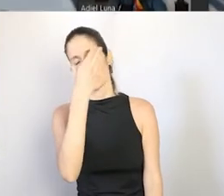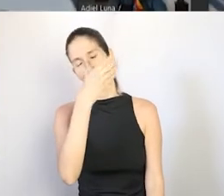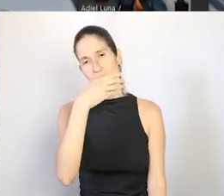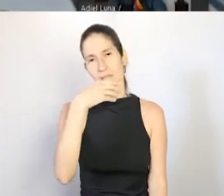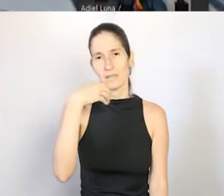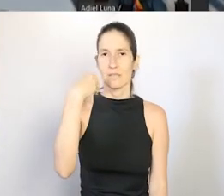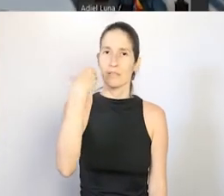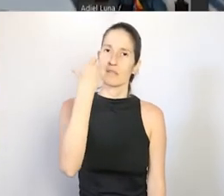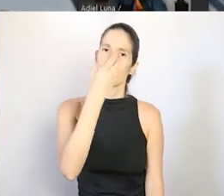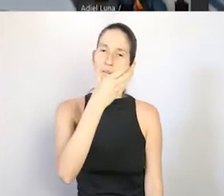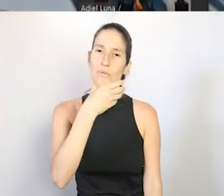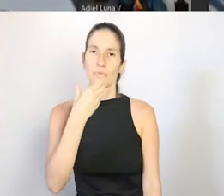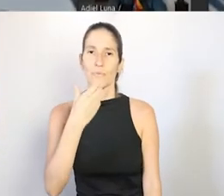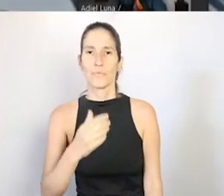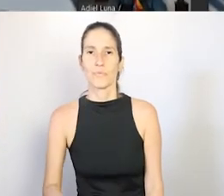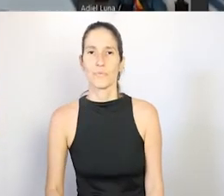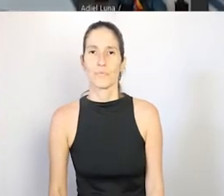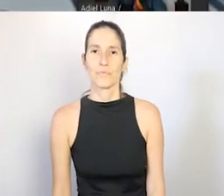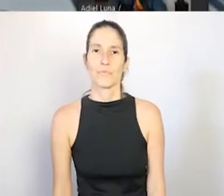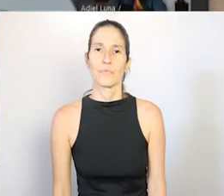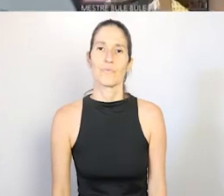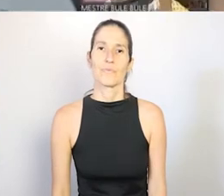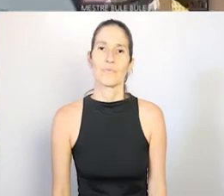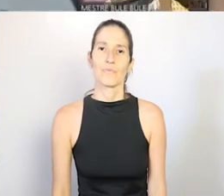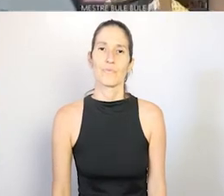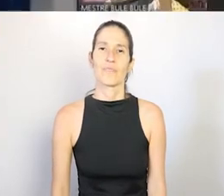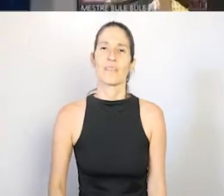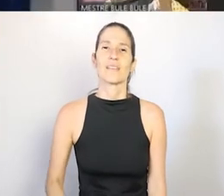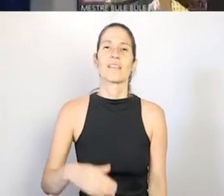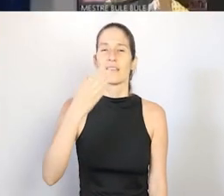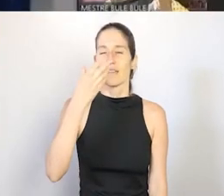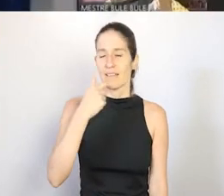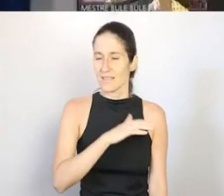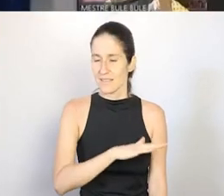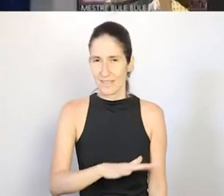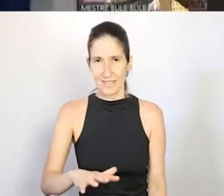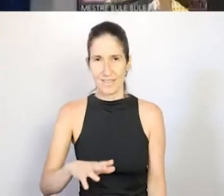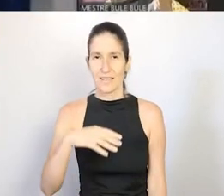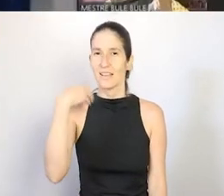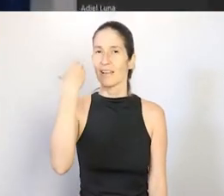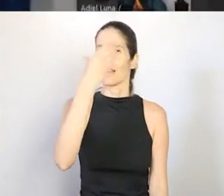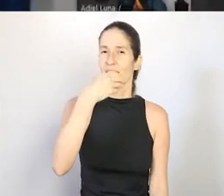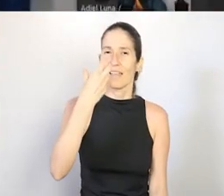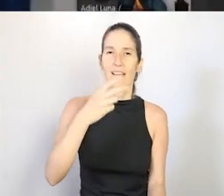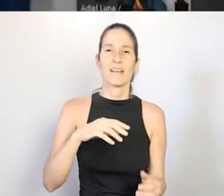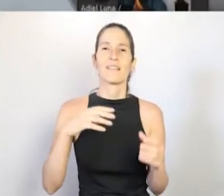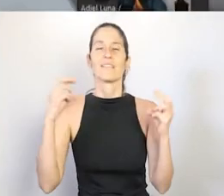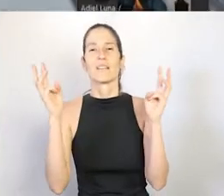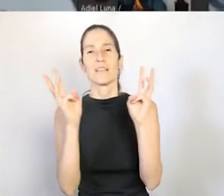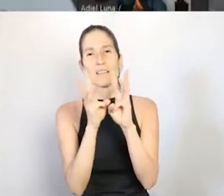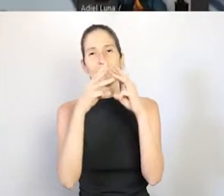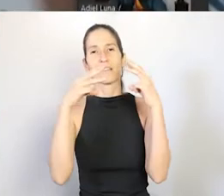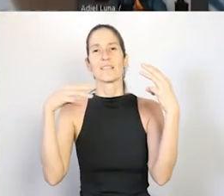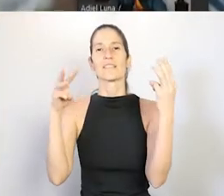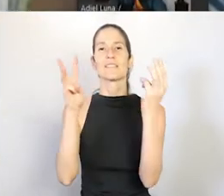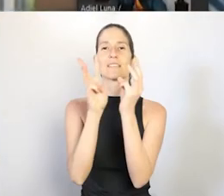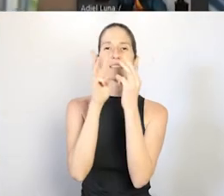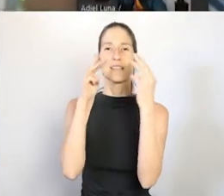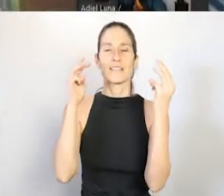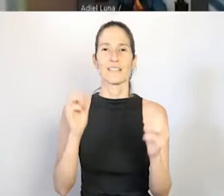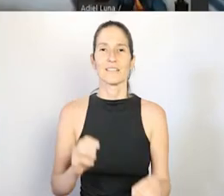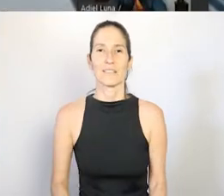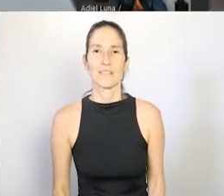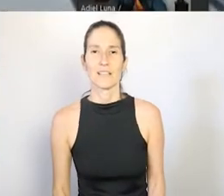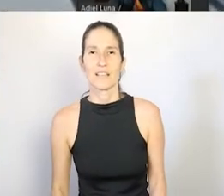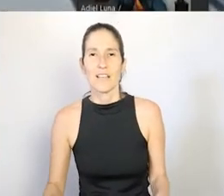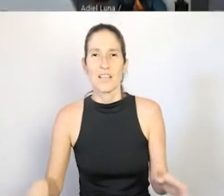cantando uma canção. E se as crianças cantavam, dançavam, passam por aqui pela porta onde eu estou fico